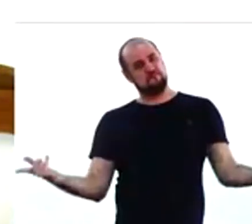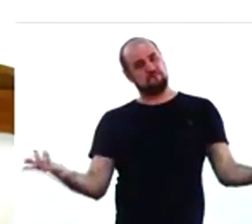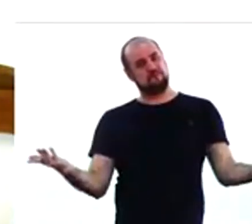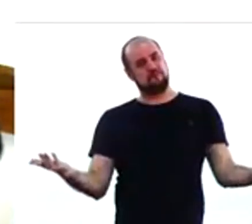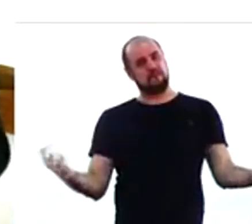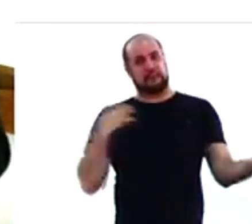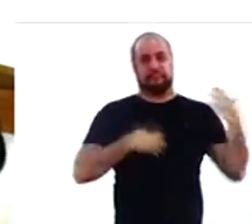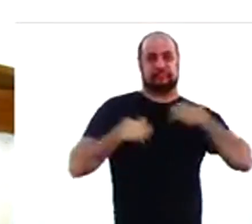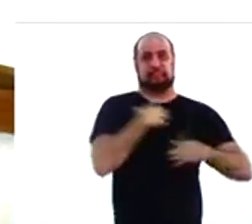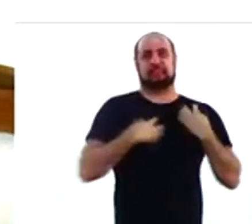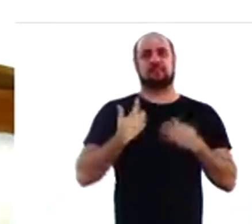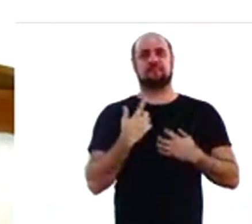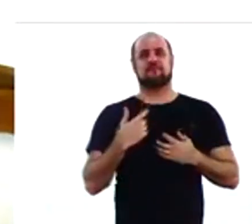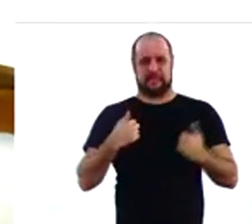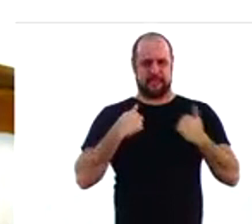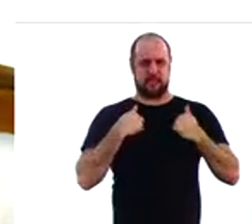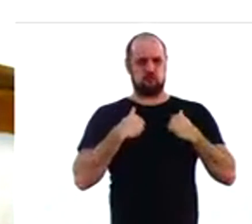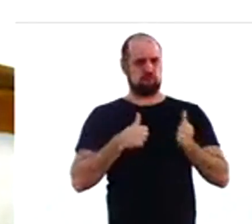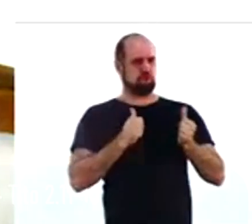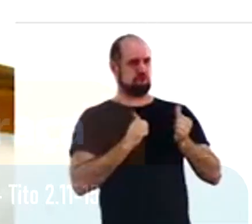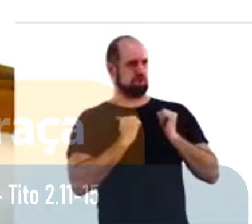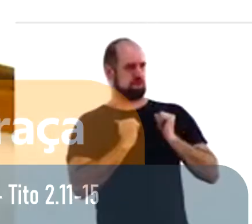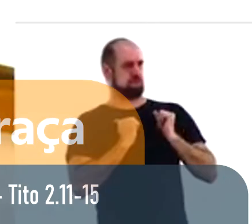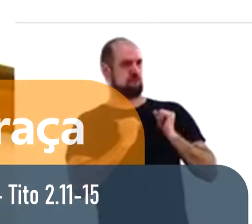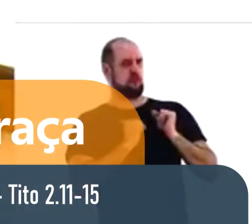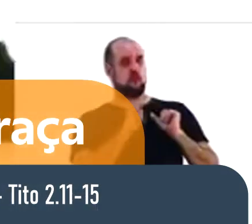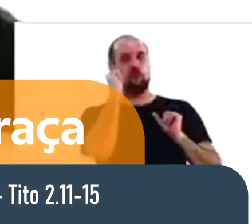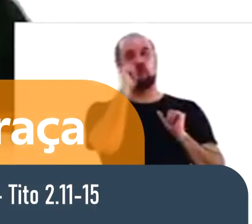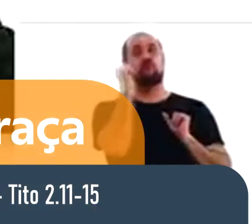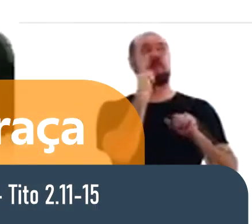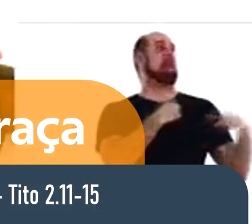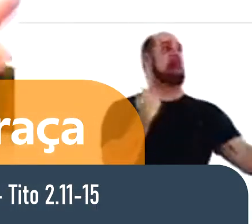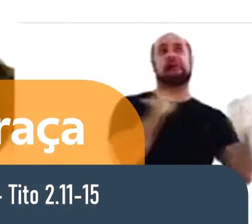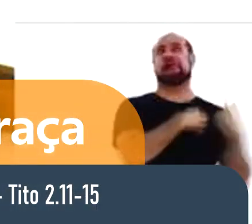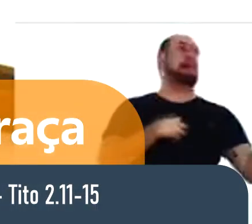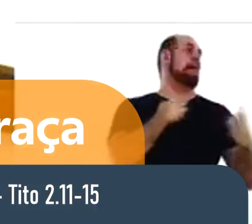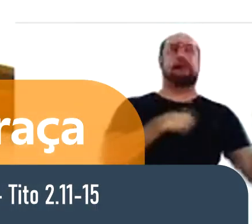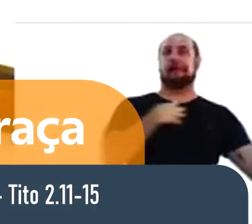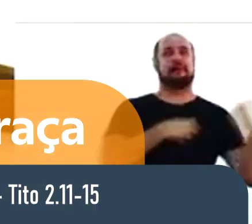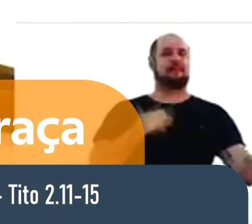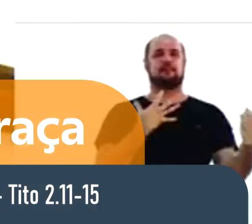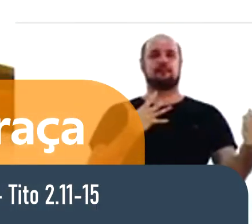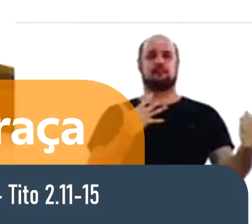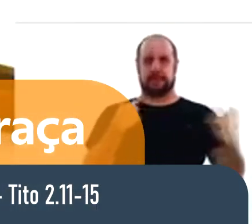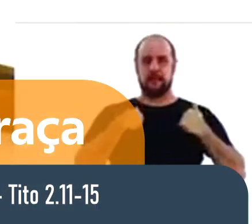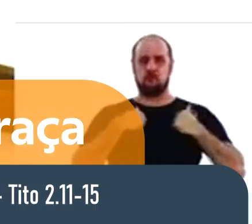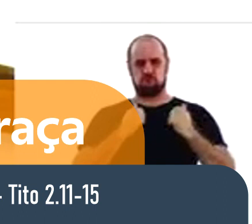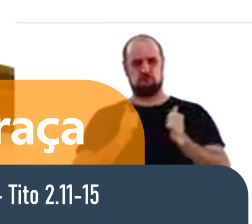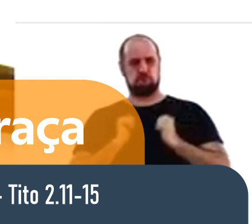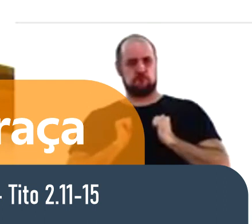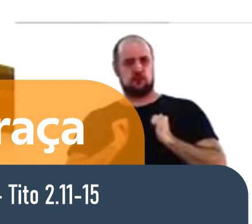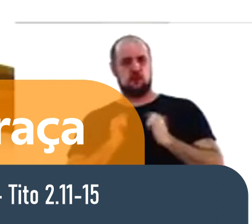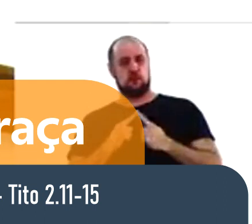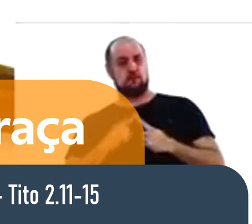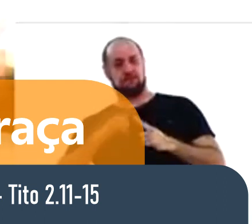desesperado? Porque eu já havia apanhado o T5 muitas vezes. Eu tinha certeza que ele passaria ali.